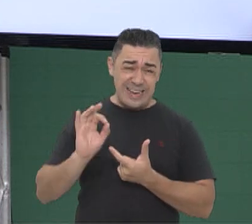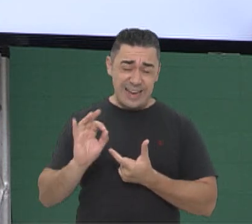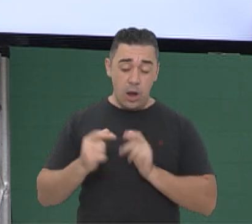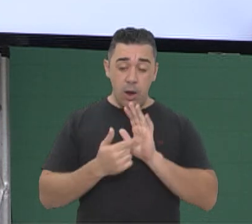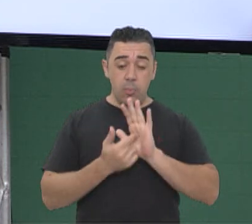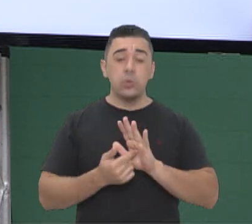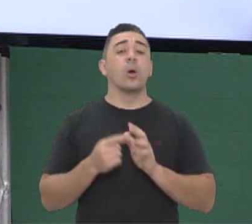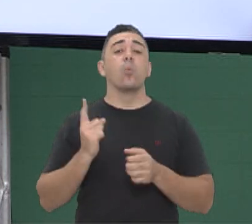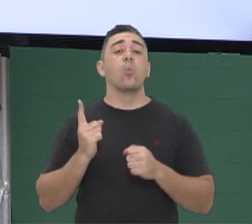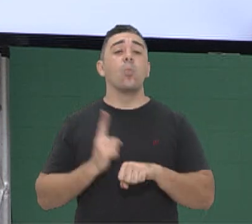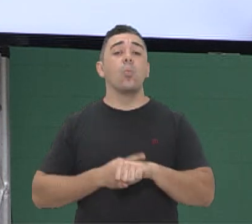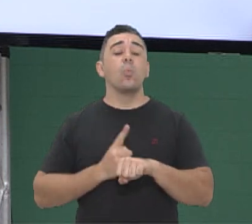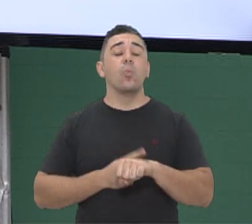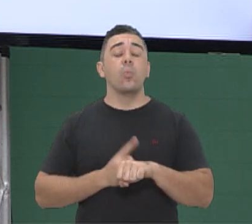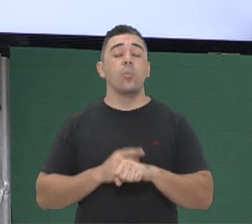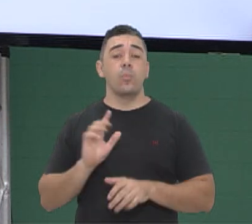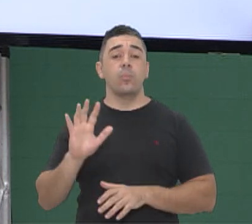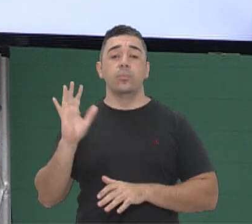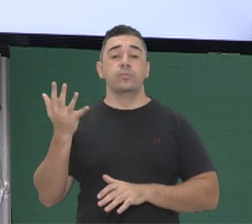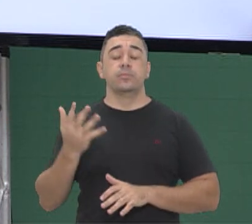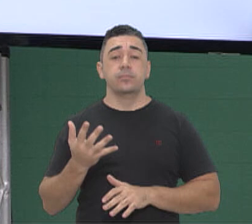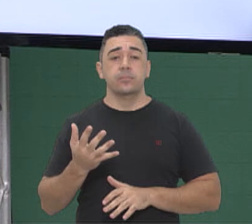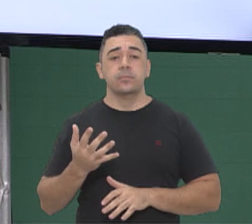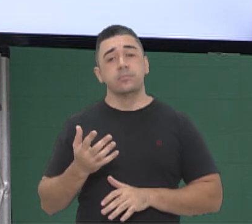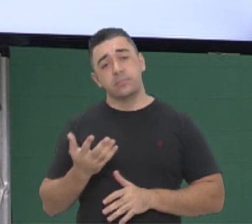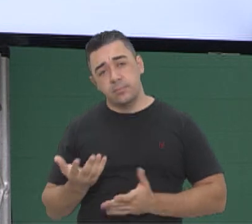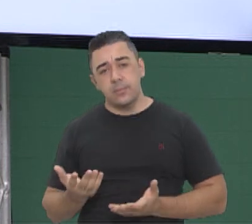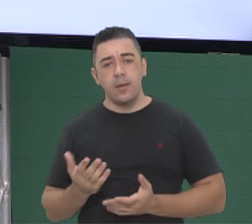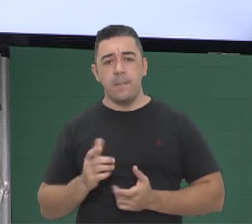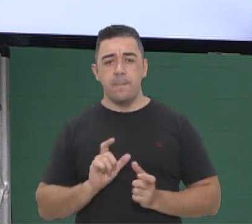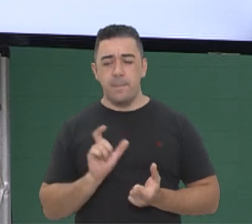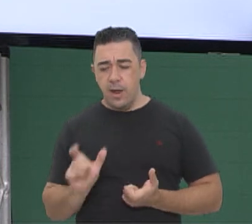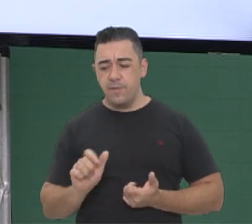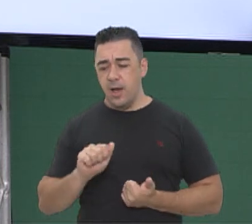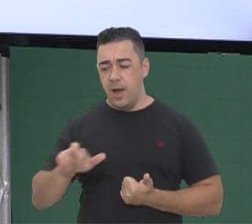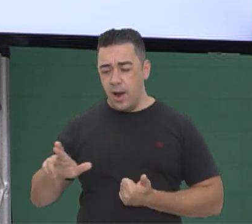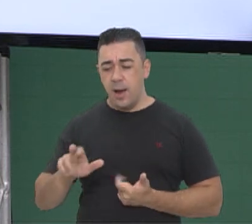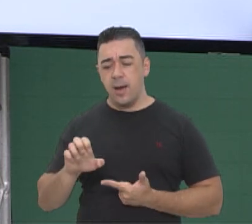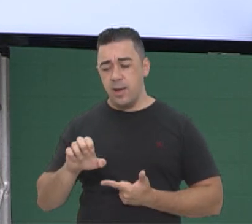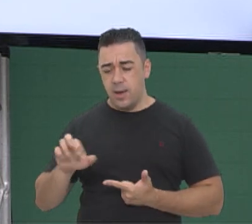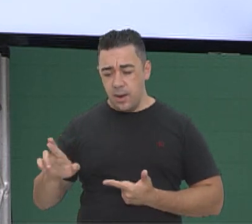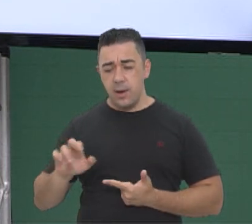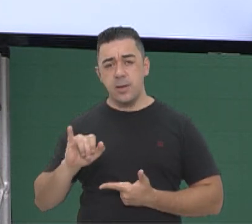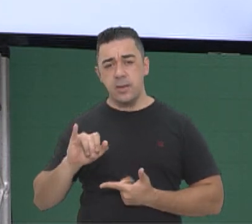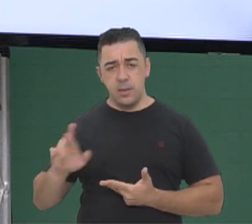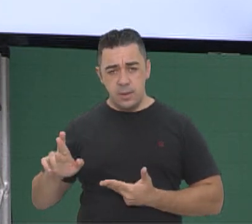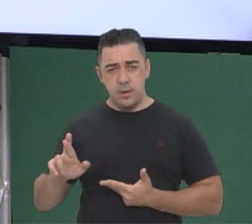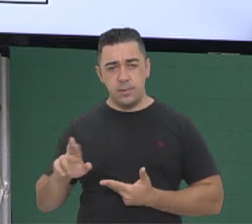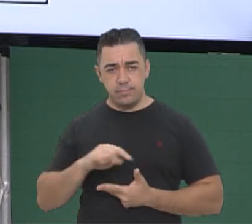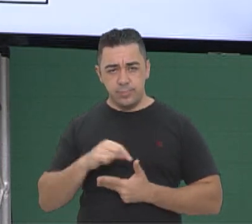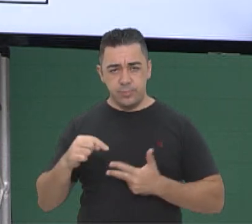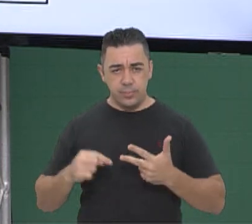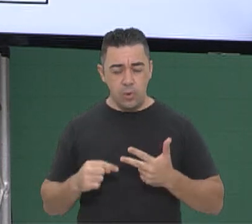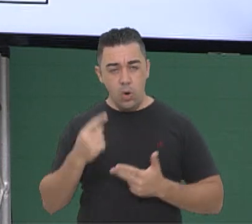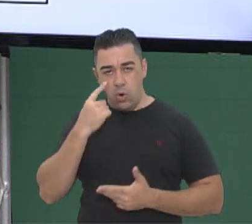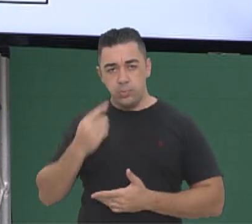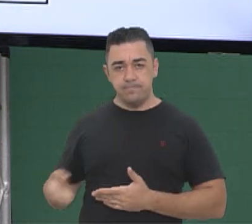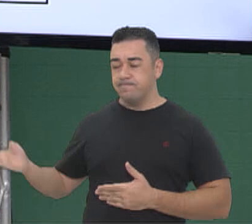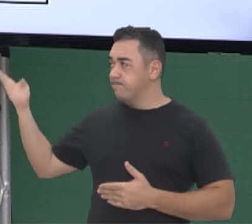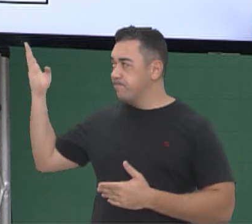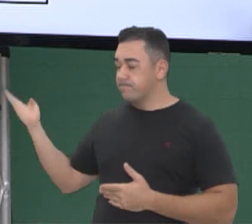que tempo essa ação está ocorrendo. As famosas terminações em ar, er e ir, ok? Então vamos ver aqui,